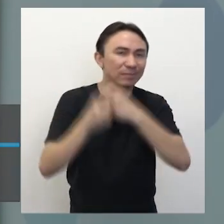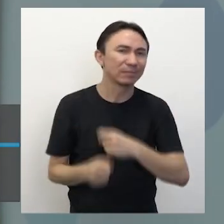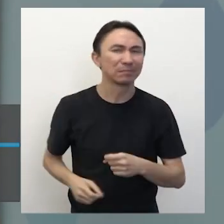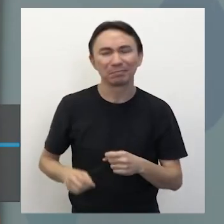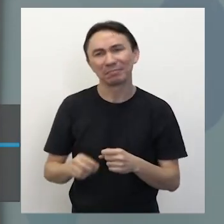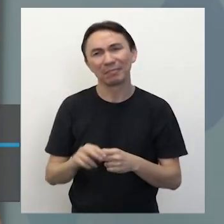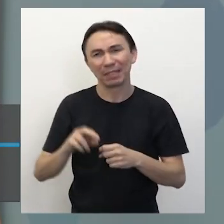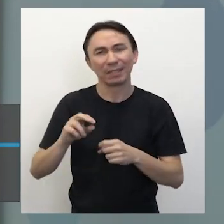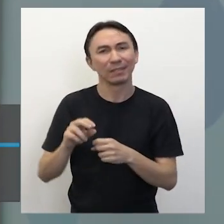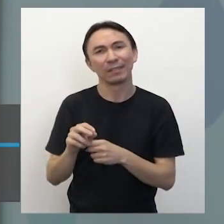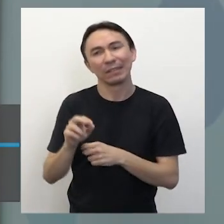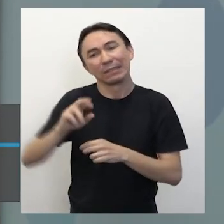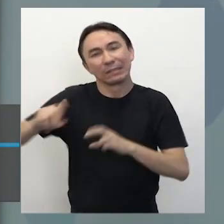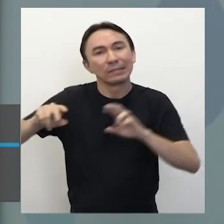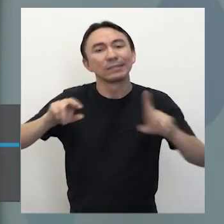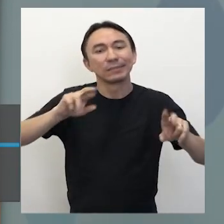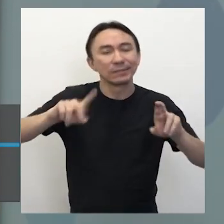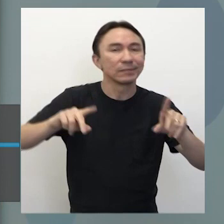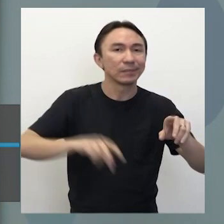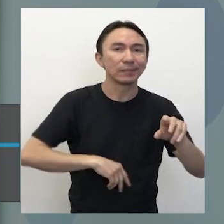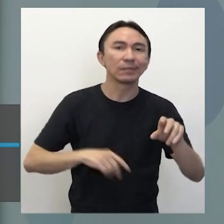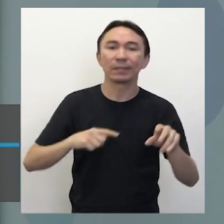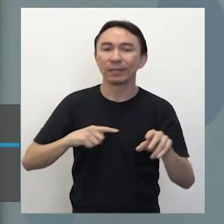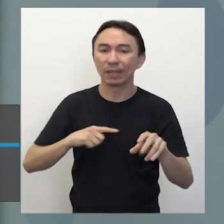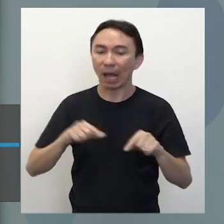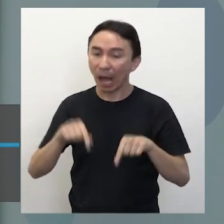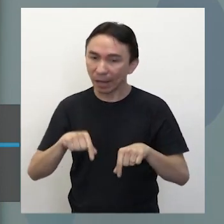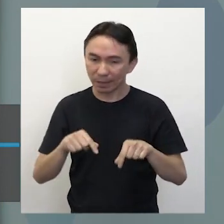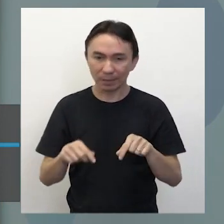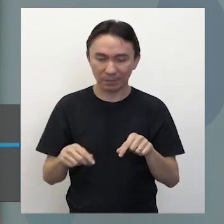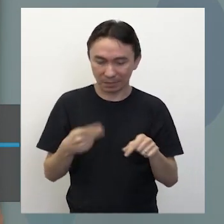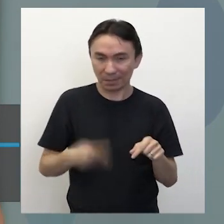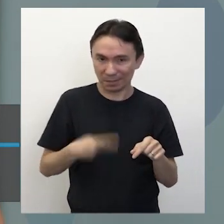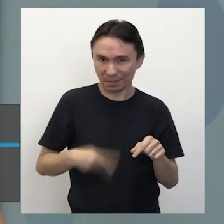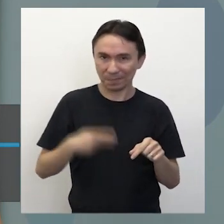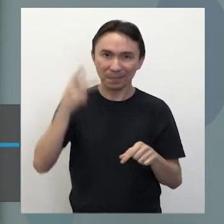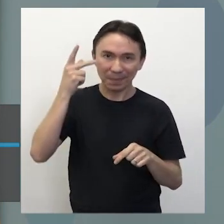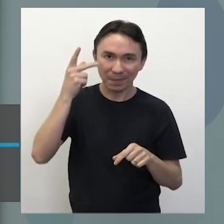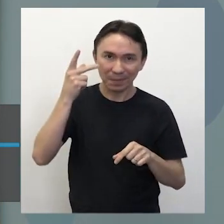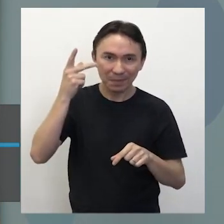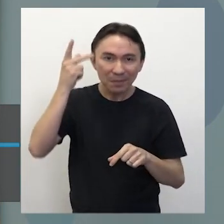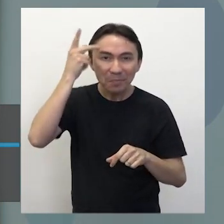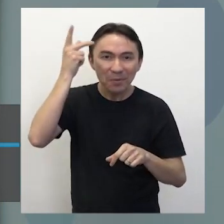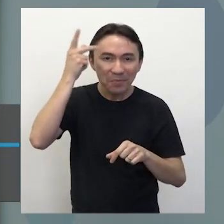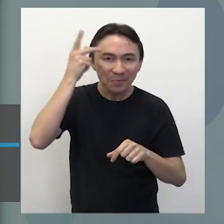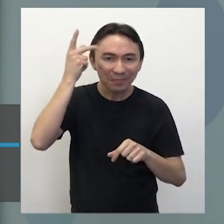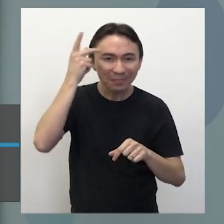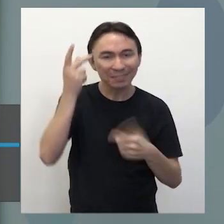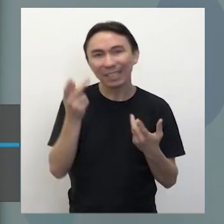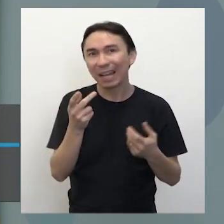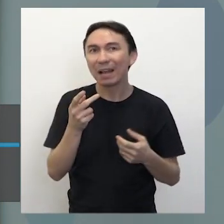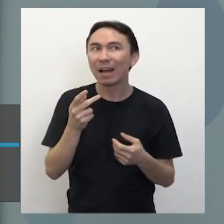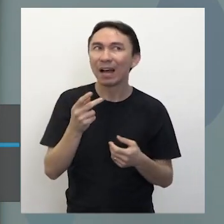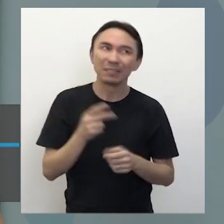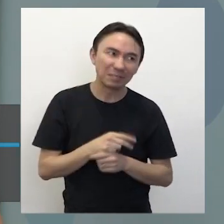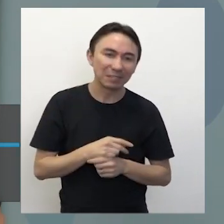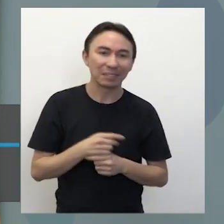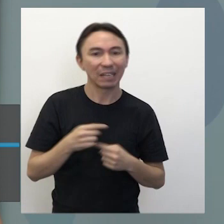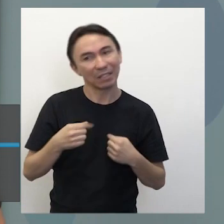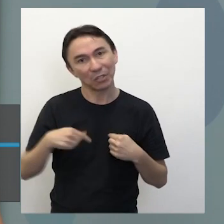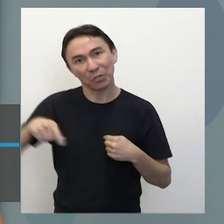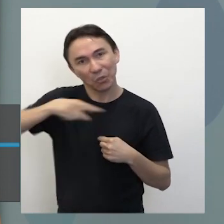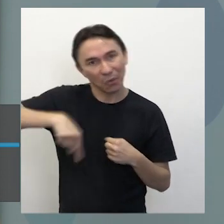Nós, daqui da área, da região metropolitana, nós, a região metropolitana de São Paulo, acreditamos que não temos sotaque. Temos